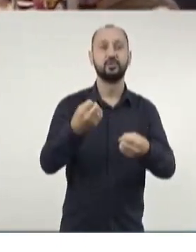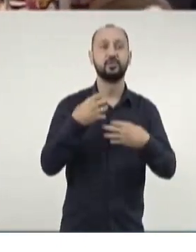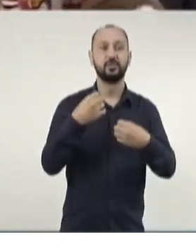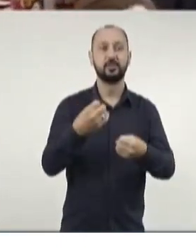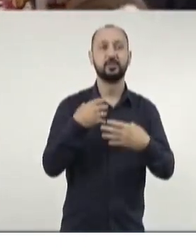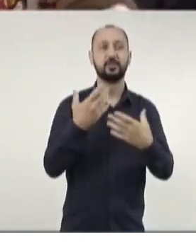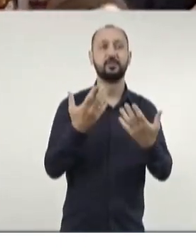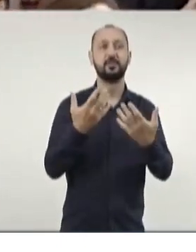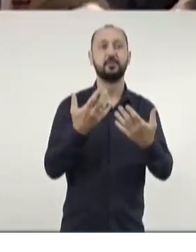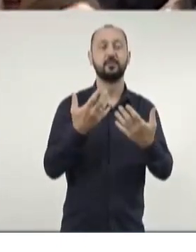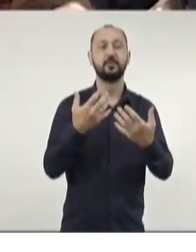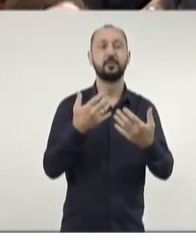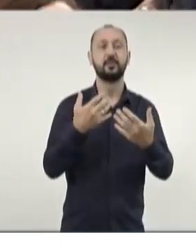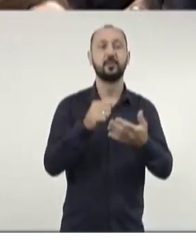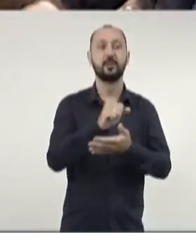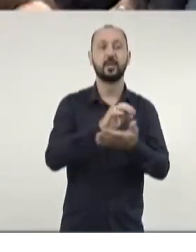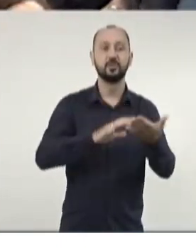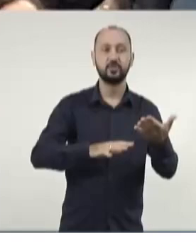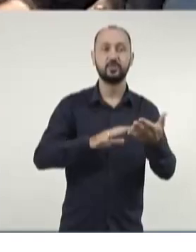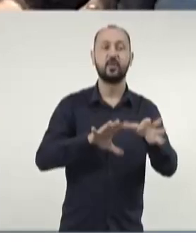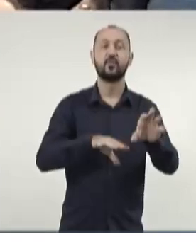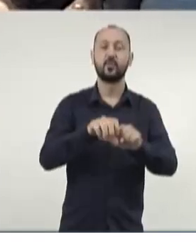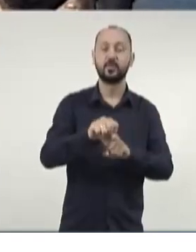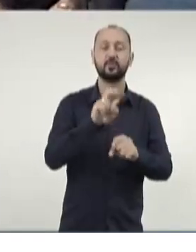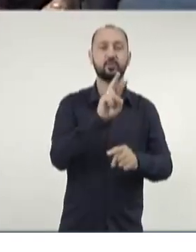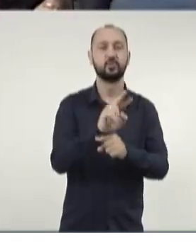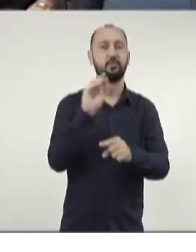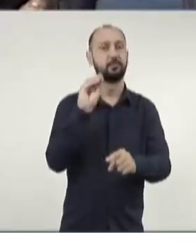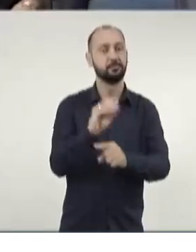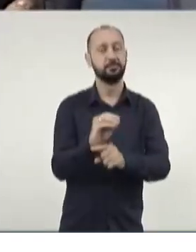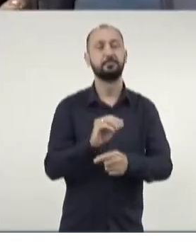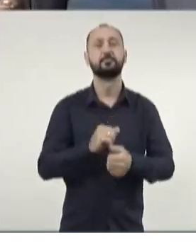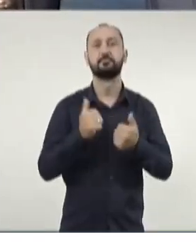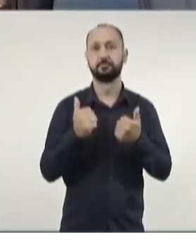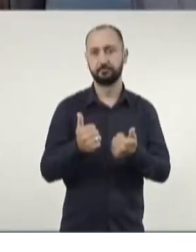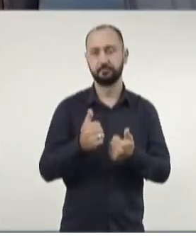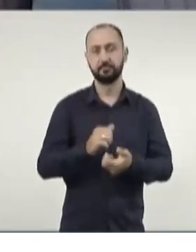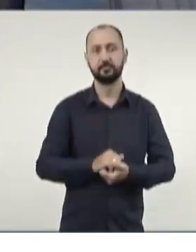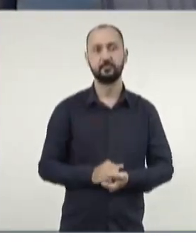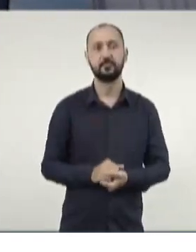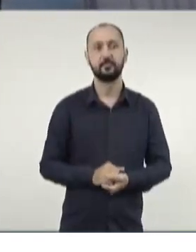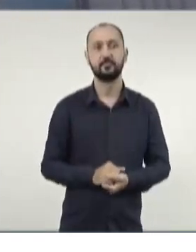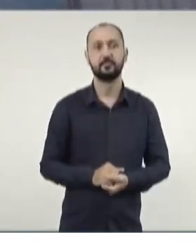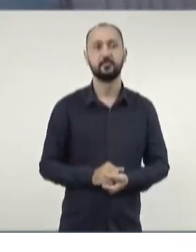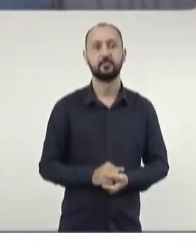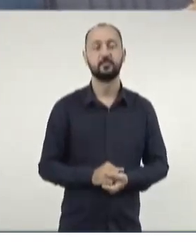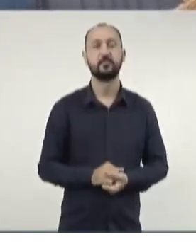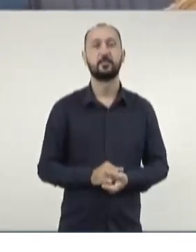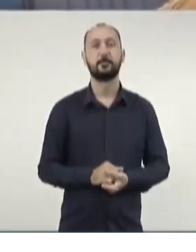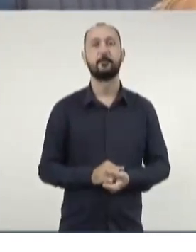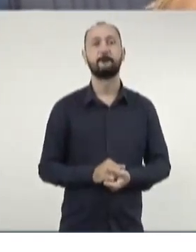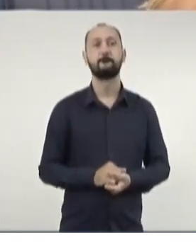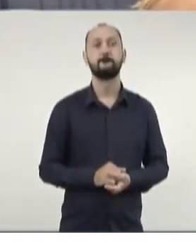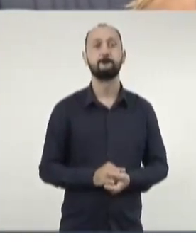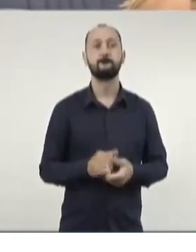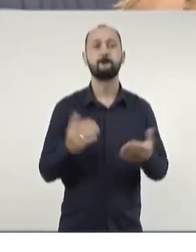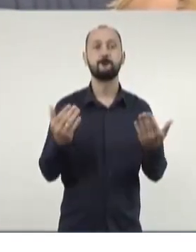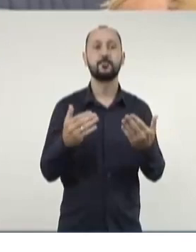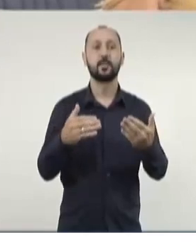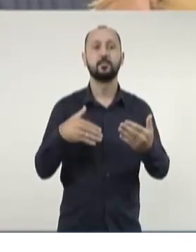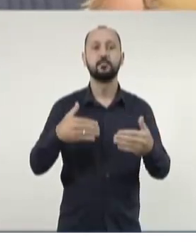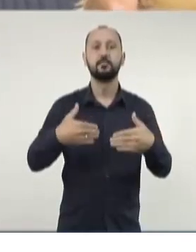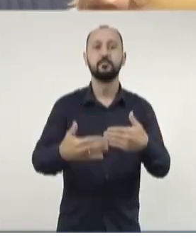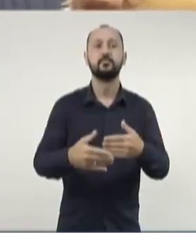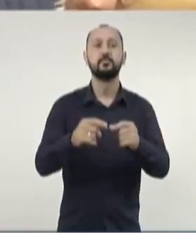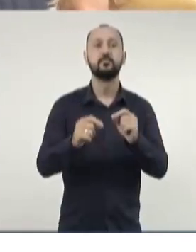em atividades de formação em cuidados paliativos. Tá bom? A gente deve caminhar